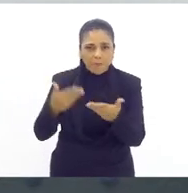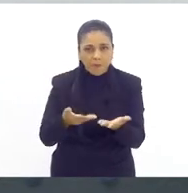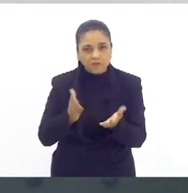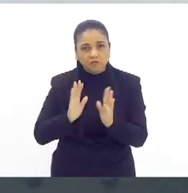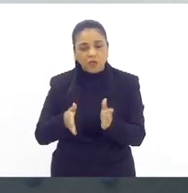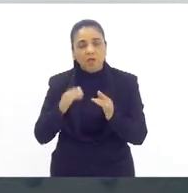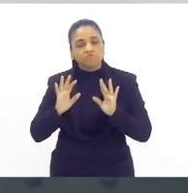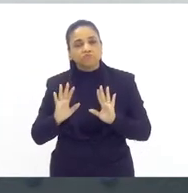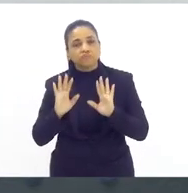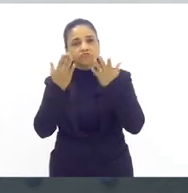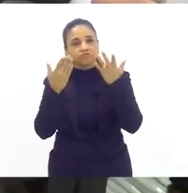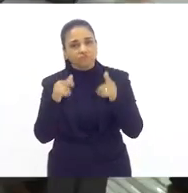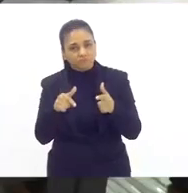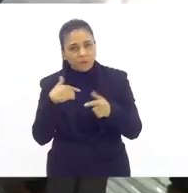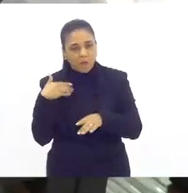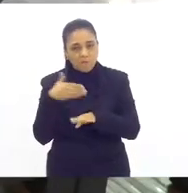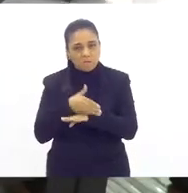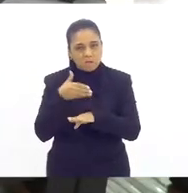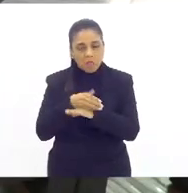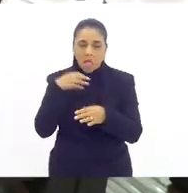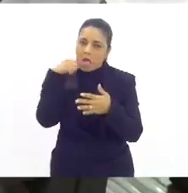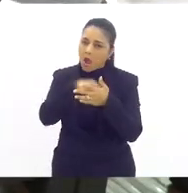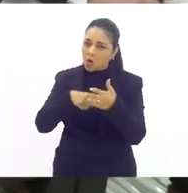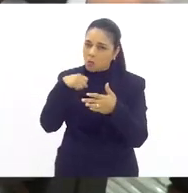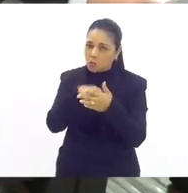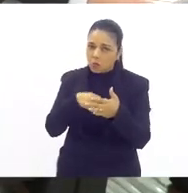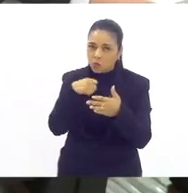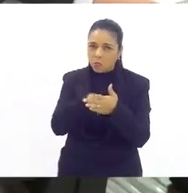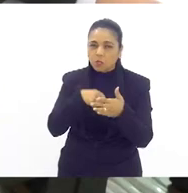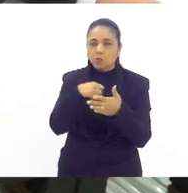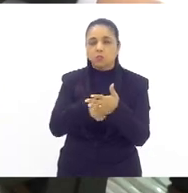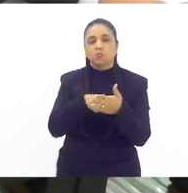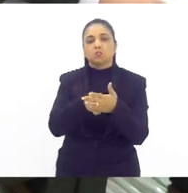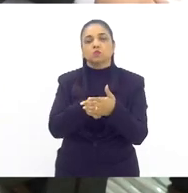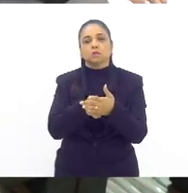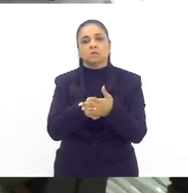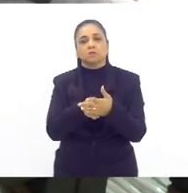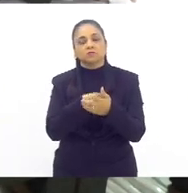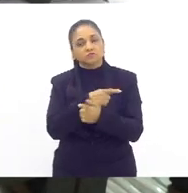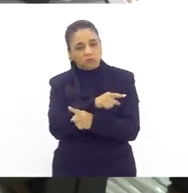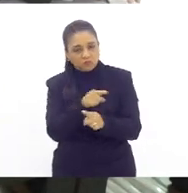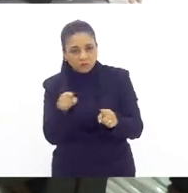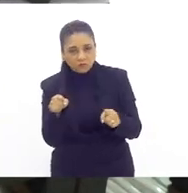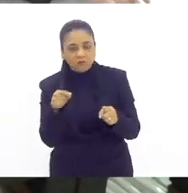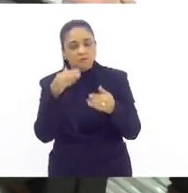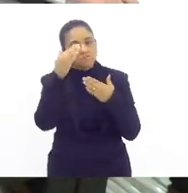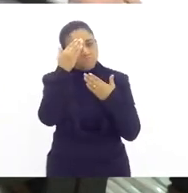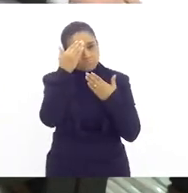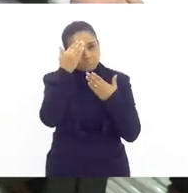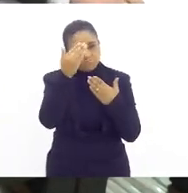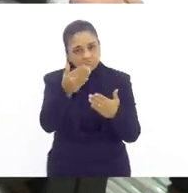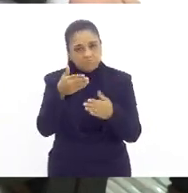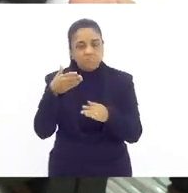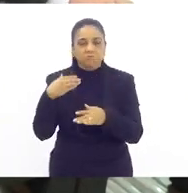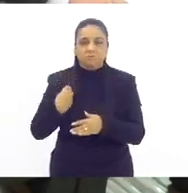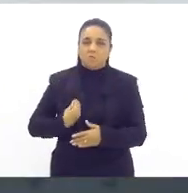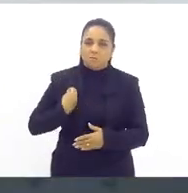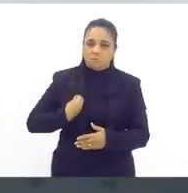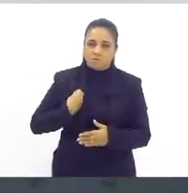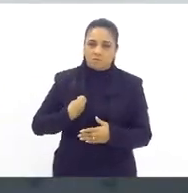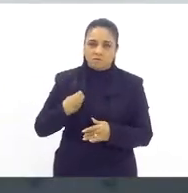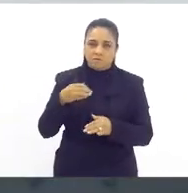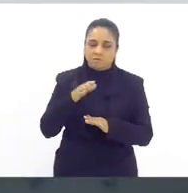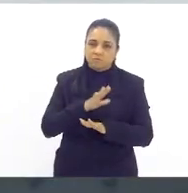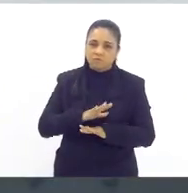a presença a persistência a resiliência vocês e agradeço a presença de uma forma geral